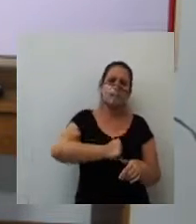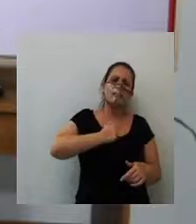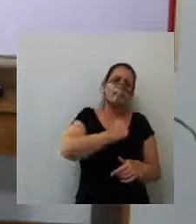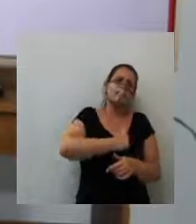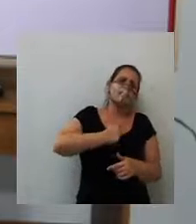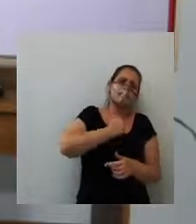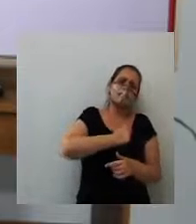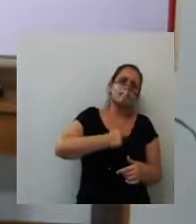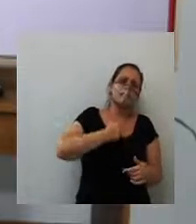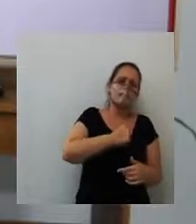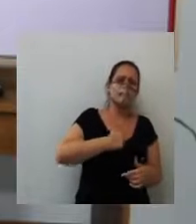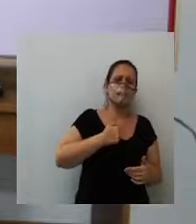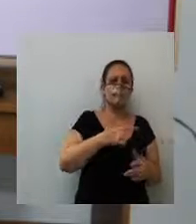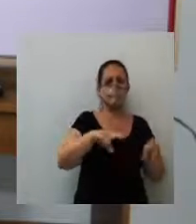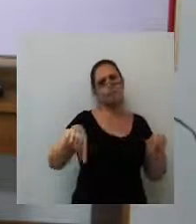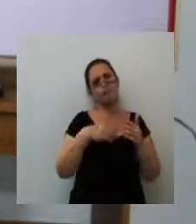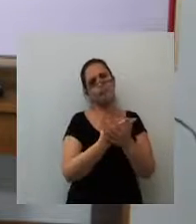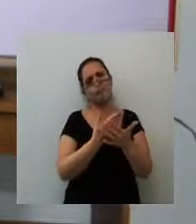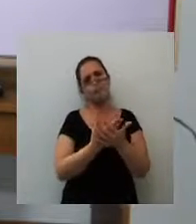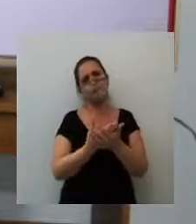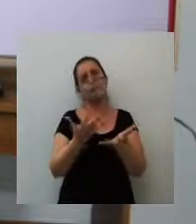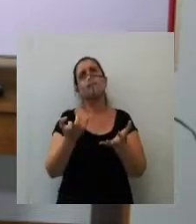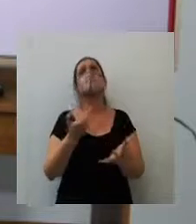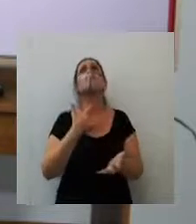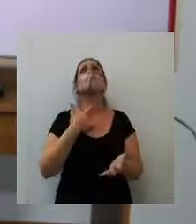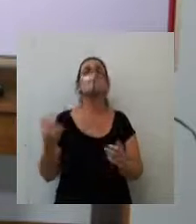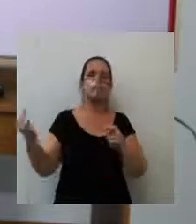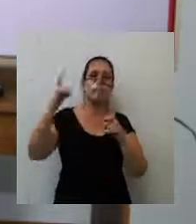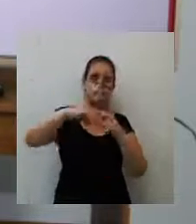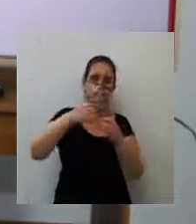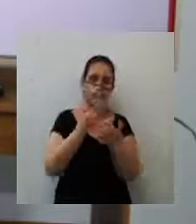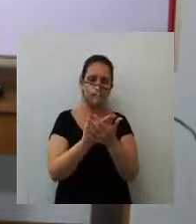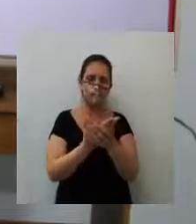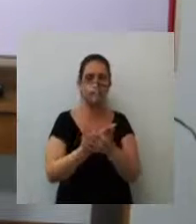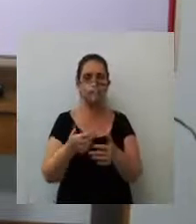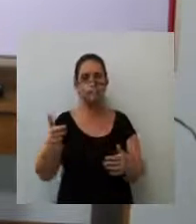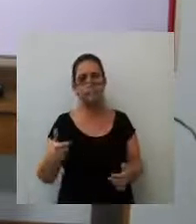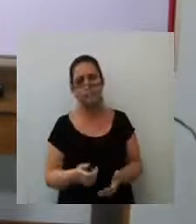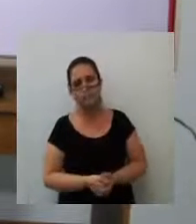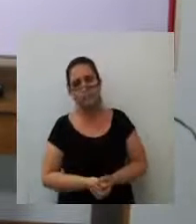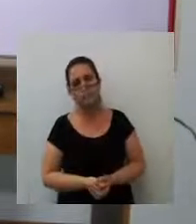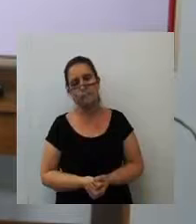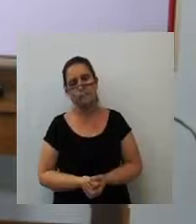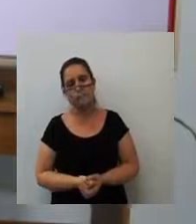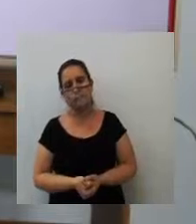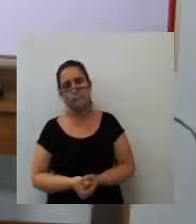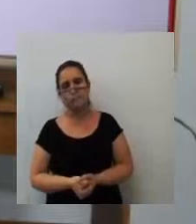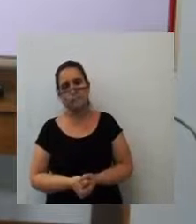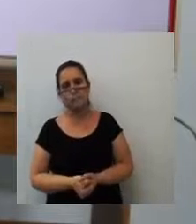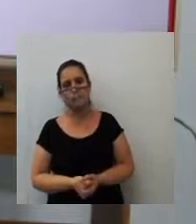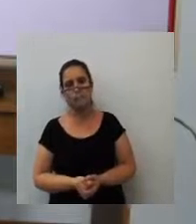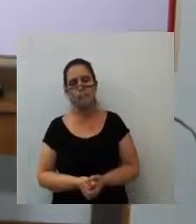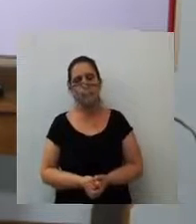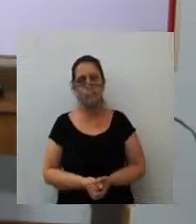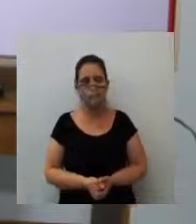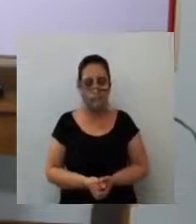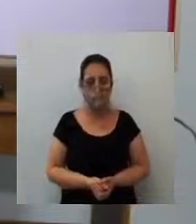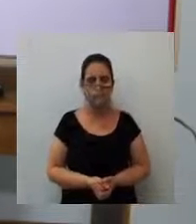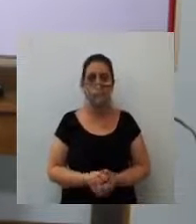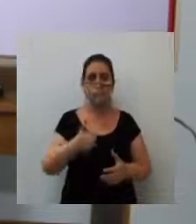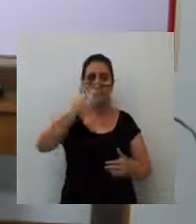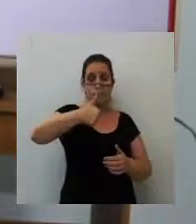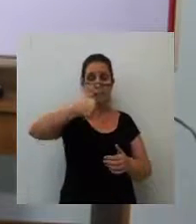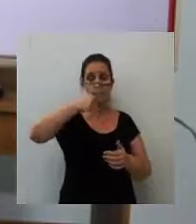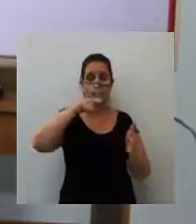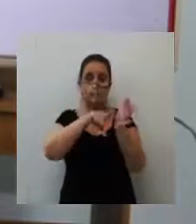morrendo viu tô morrendo de saudade não vejo a hora da gente voltar se eu pegar aqui o controle olha lá tem uma uma uma